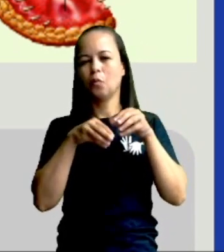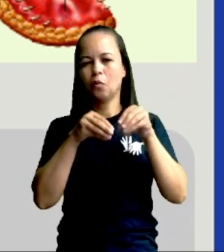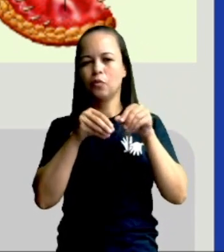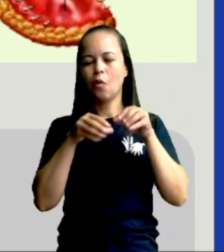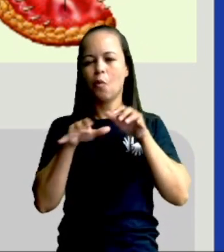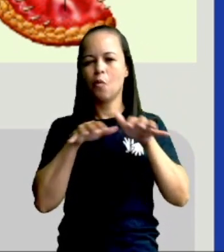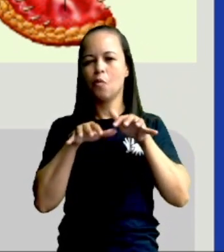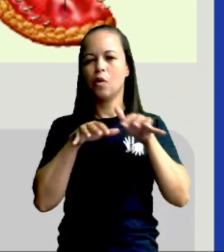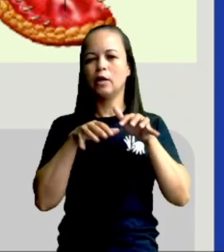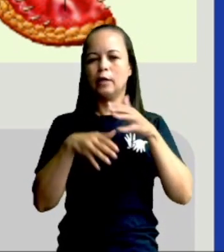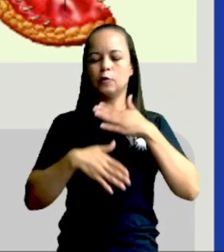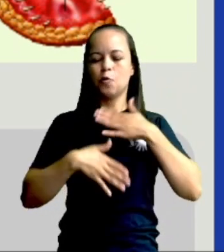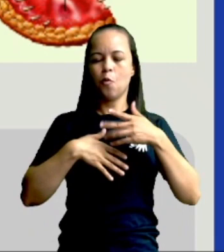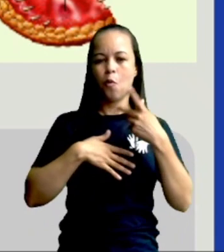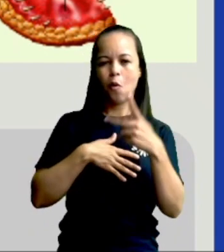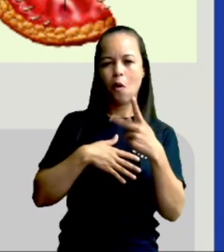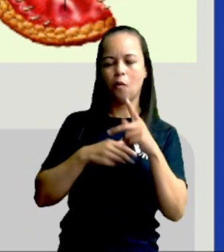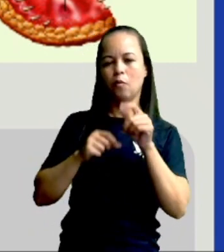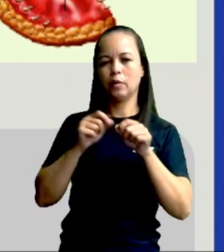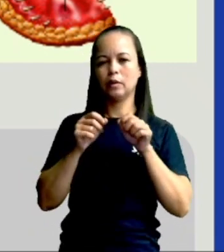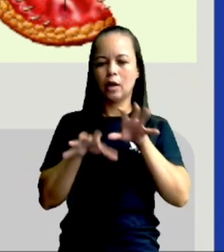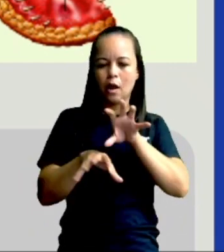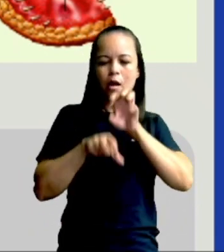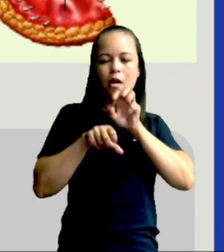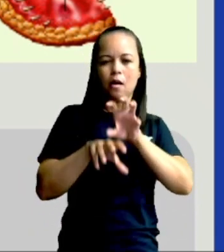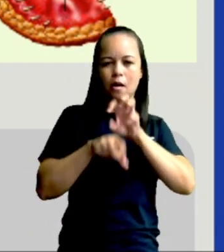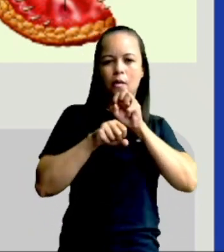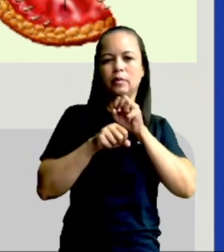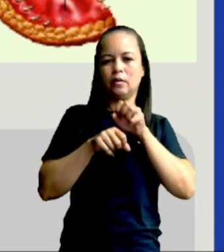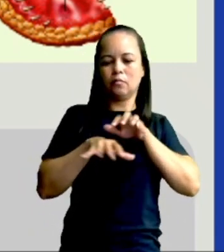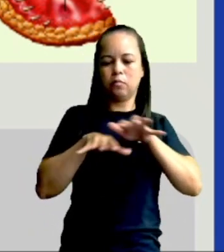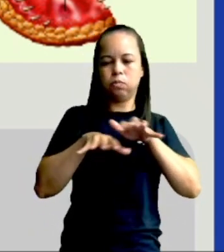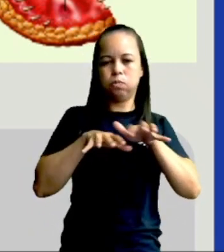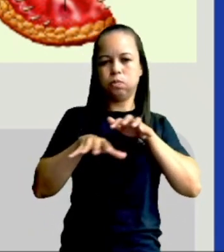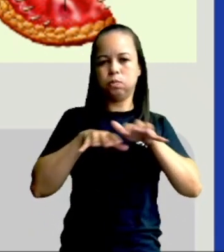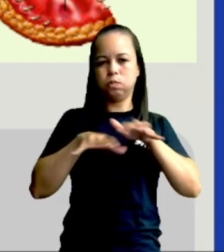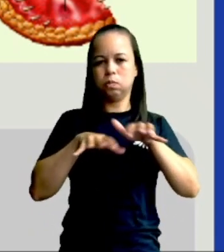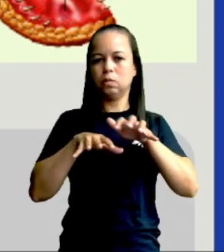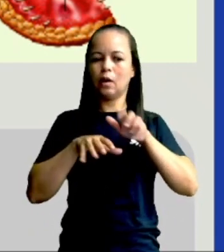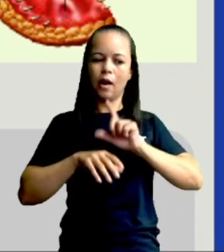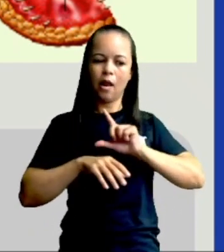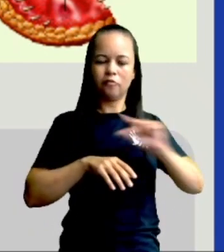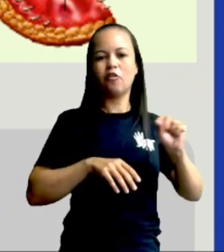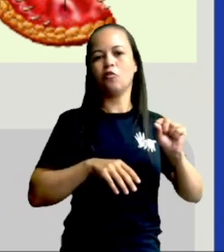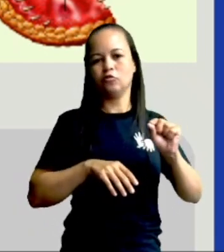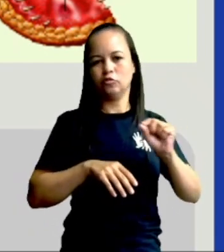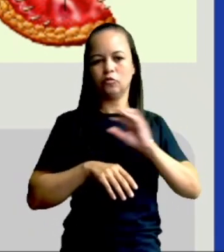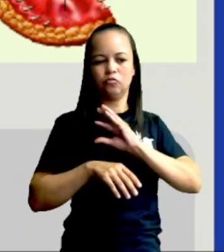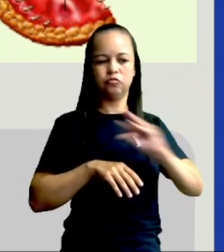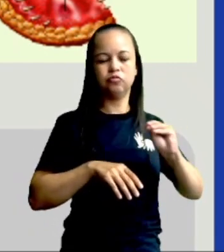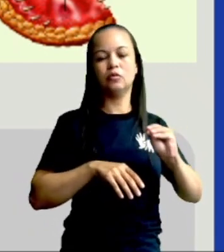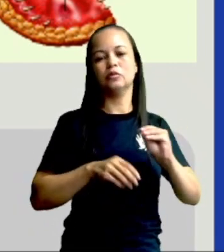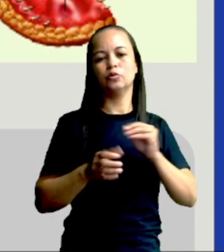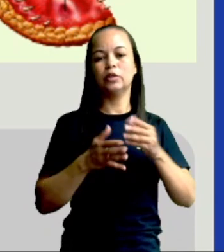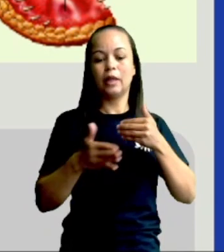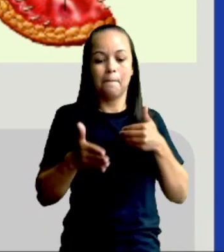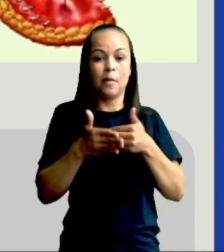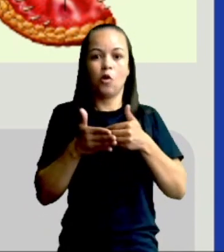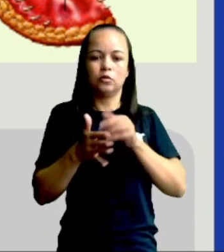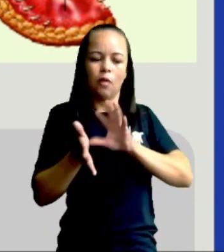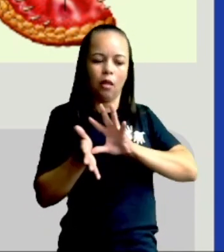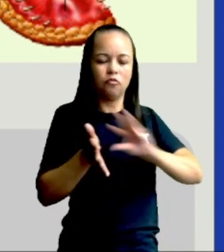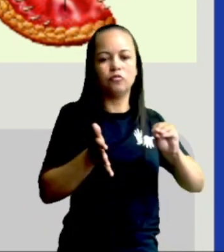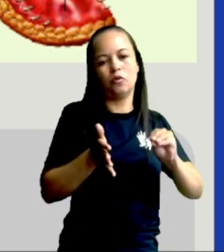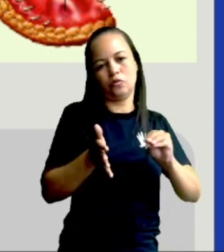é como um sensor que capta as vibrações do solo, e ela foge do que está se aproximando dela, que ela